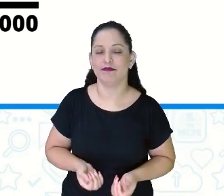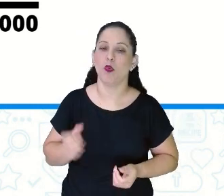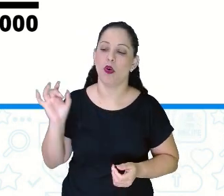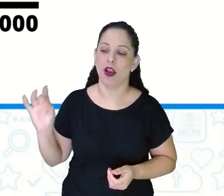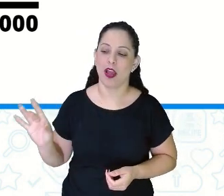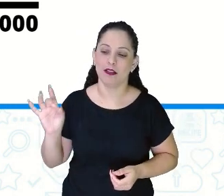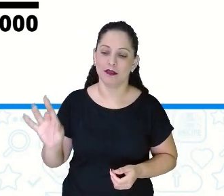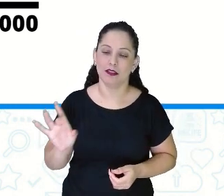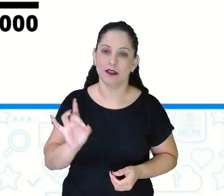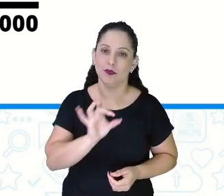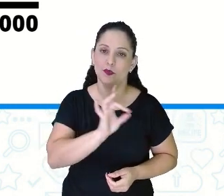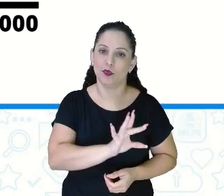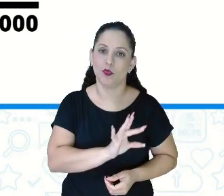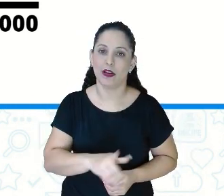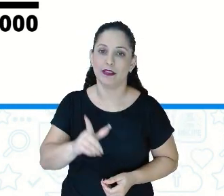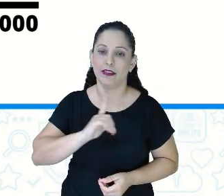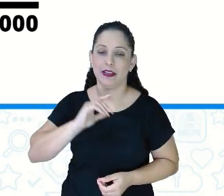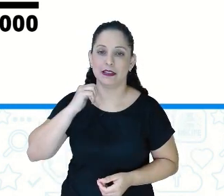custará